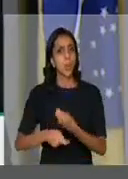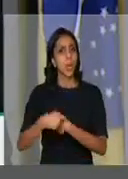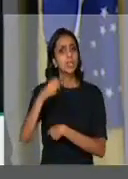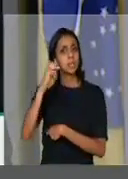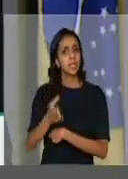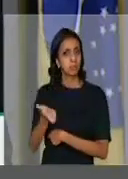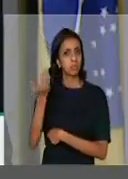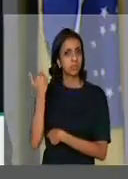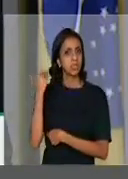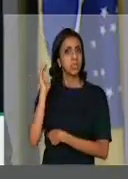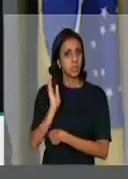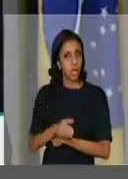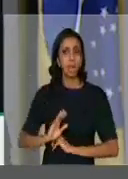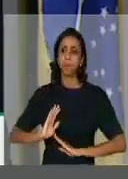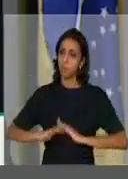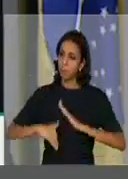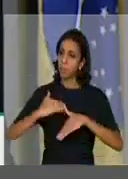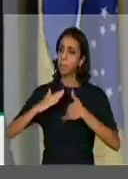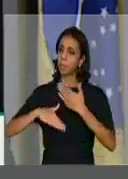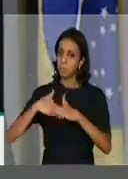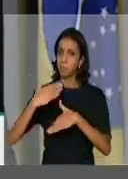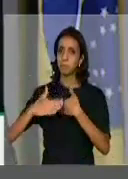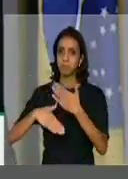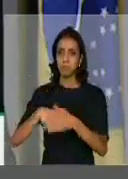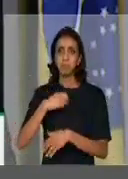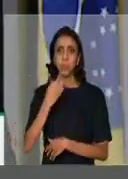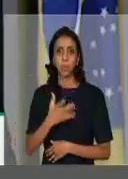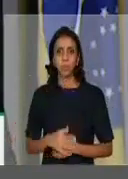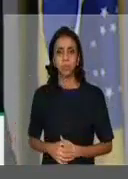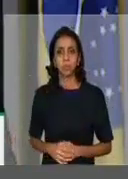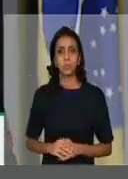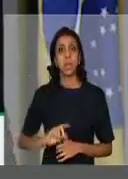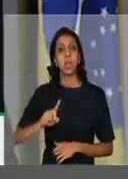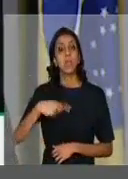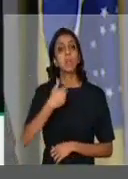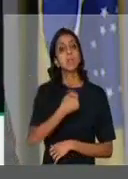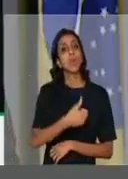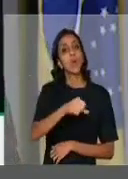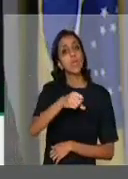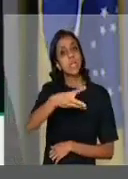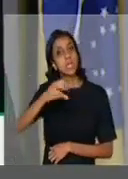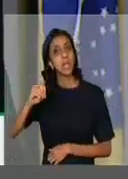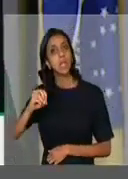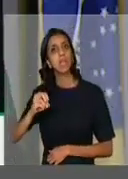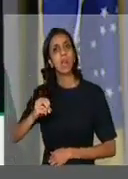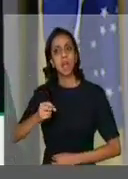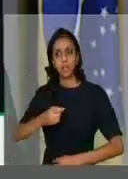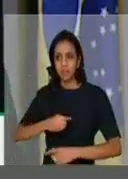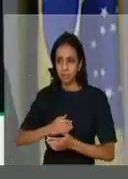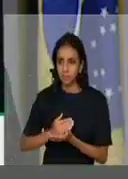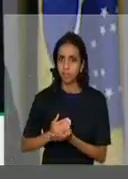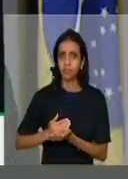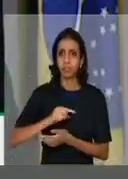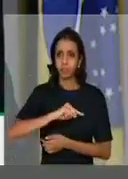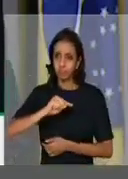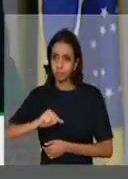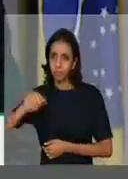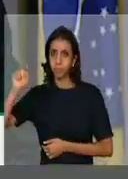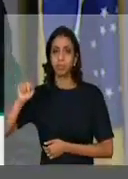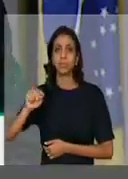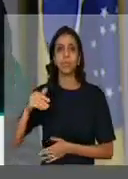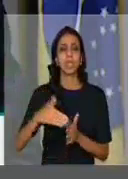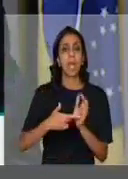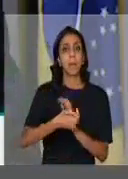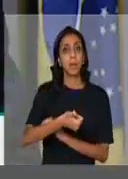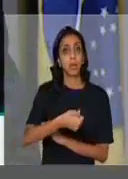o Brasil já vinha crescendo bem. Acentuou o crescimento em 1930 até